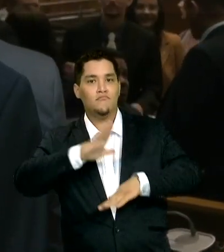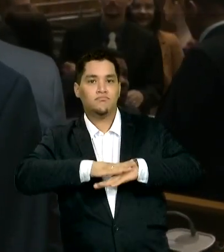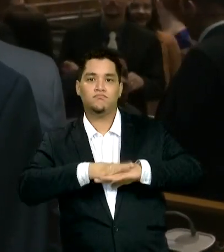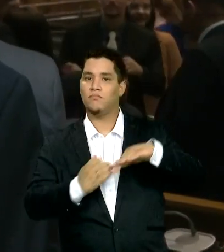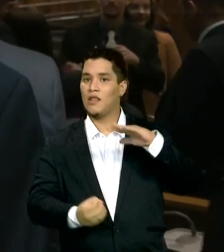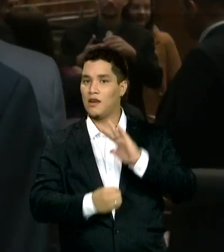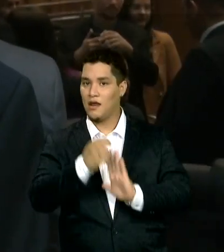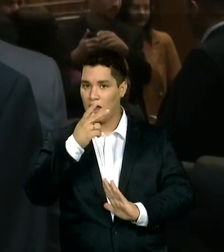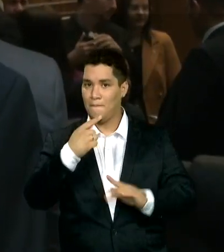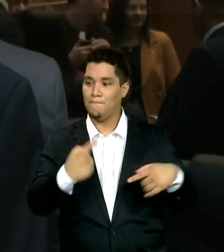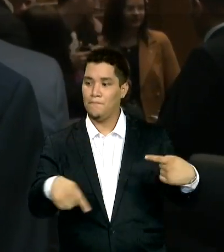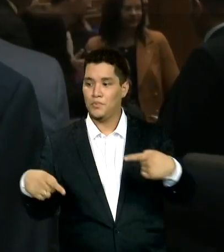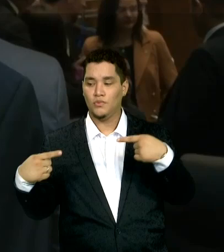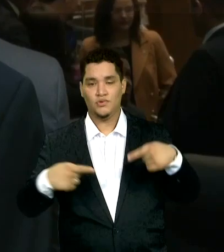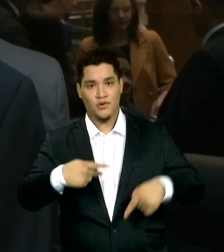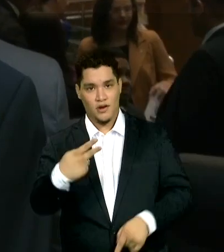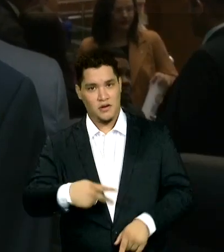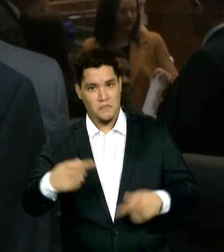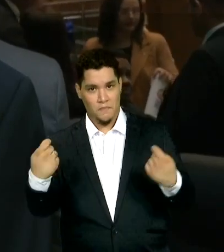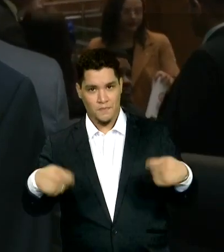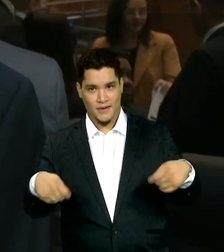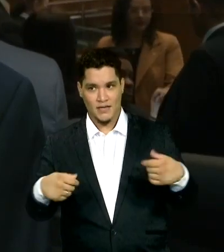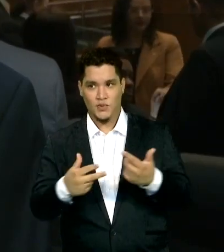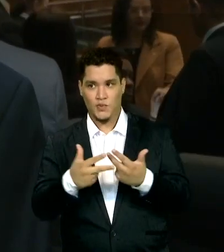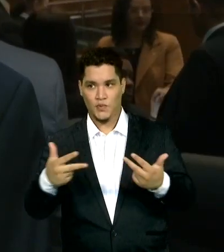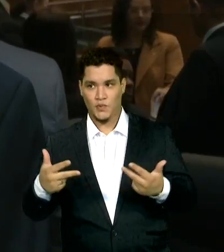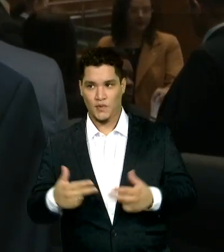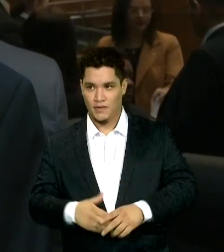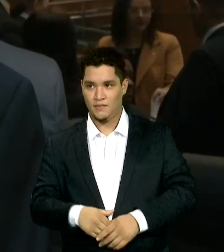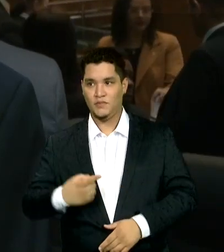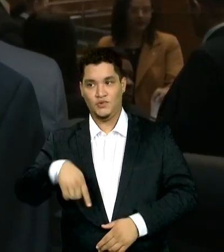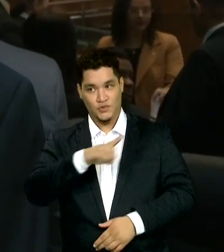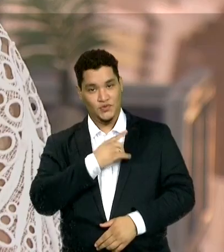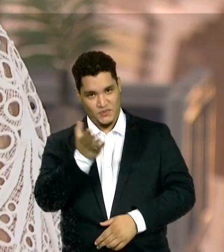públicas que o Maranhão precisar. Estamos juntos.